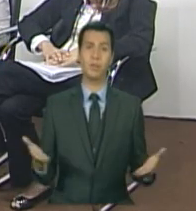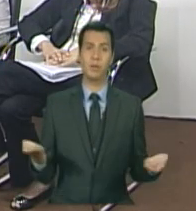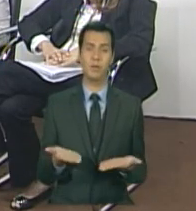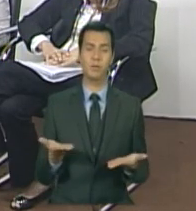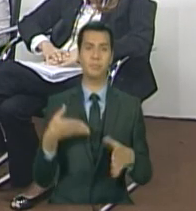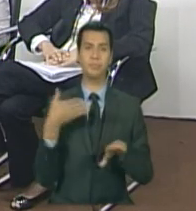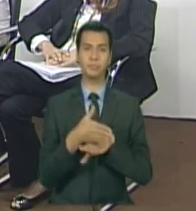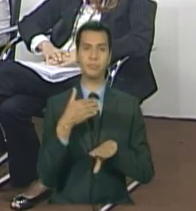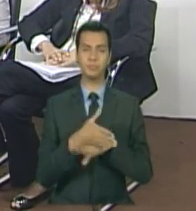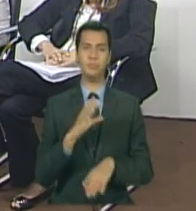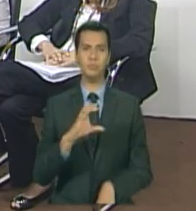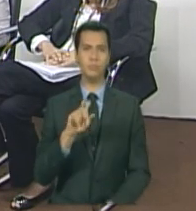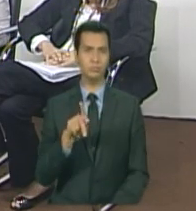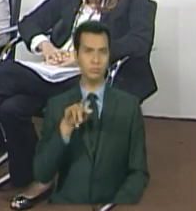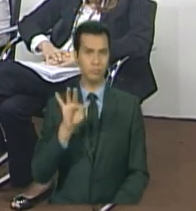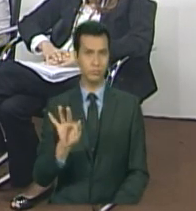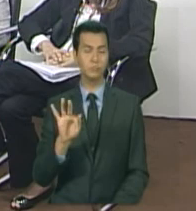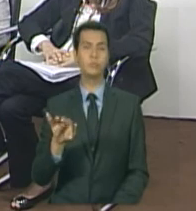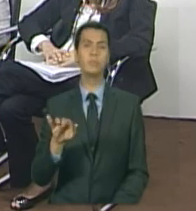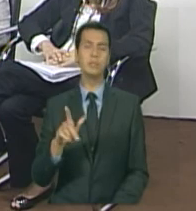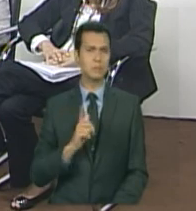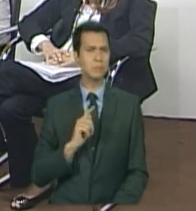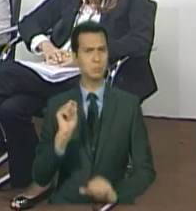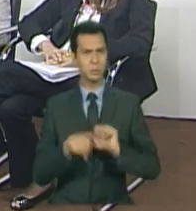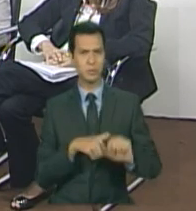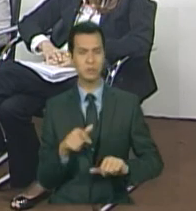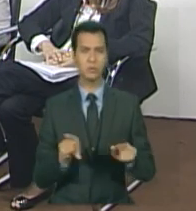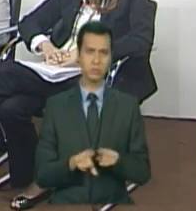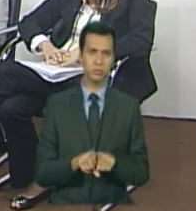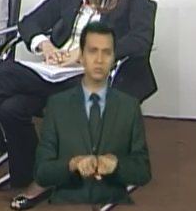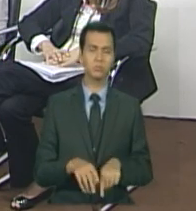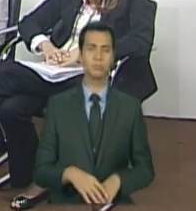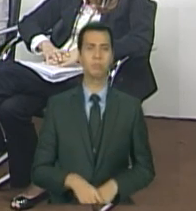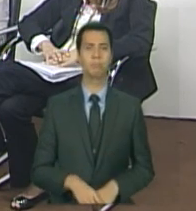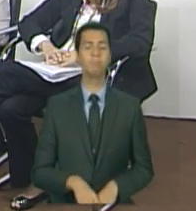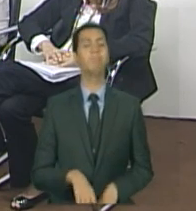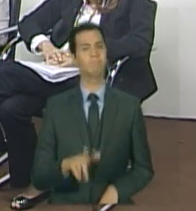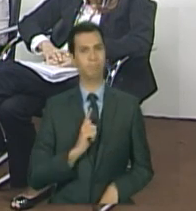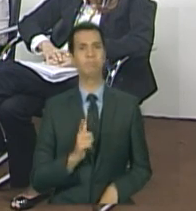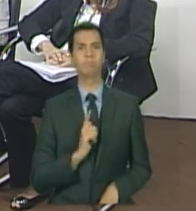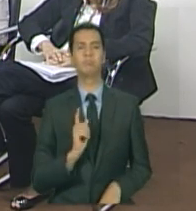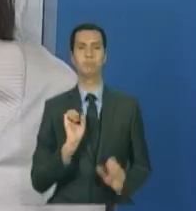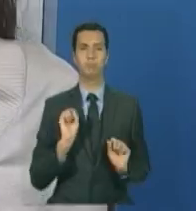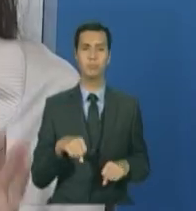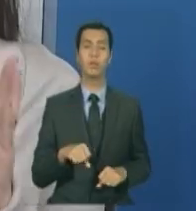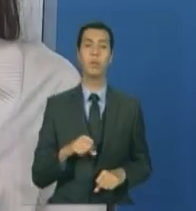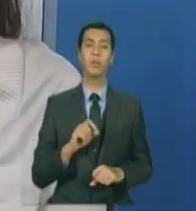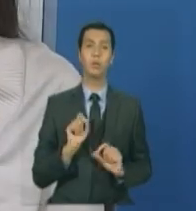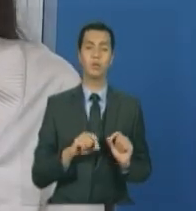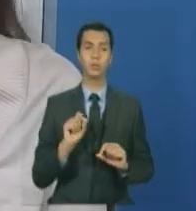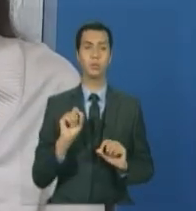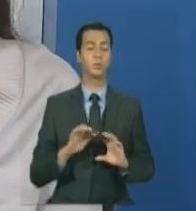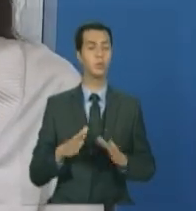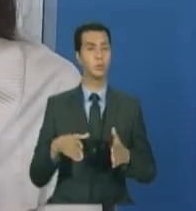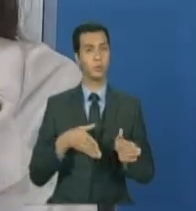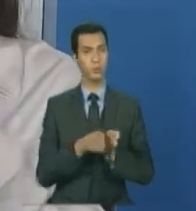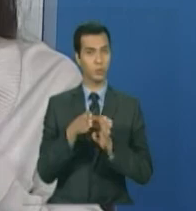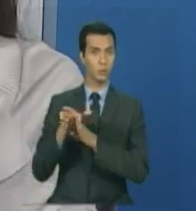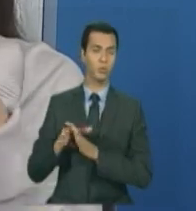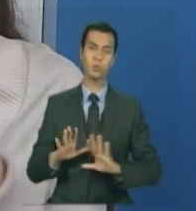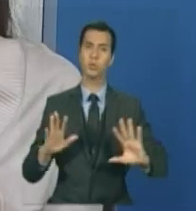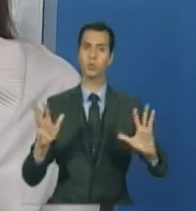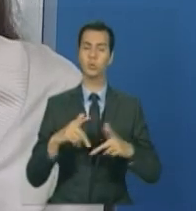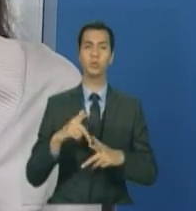alguma alteração, tem alguma alteração para esse gestor ou não? Tem. O que a gente tem orientado muito é que todos os gestores,